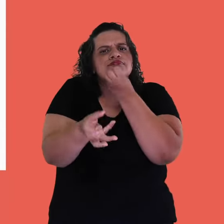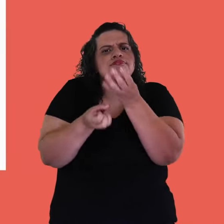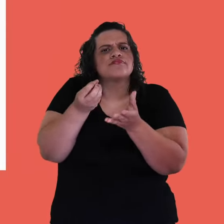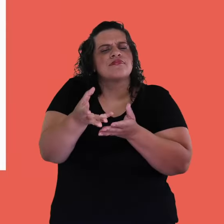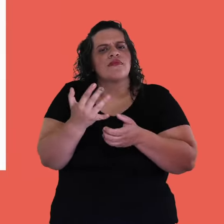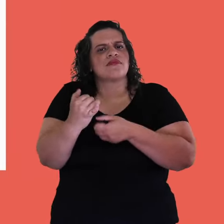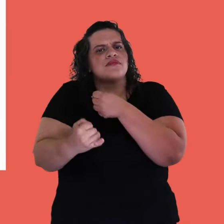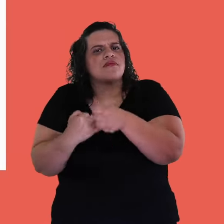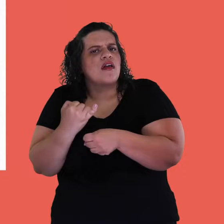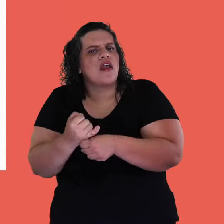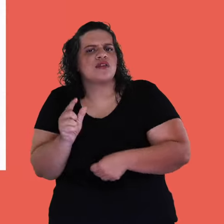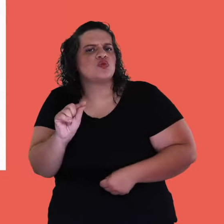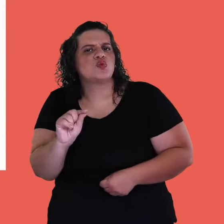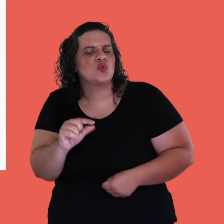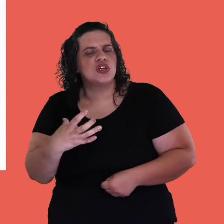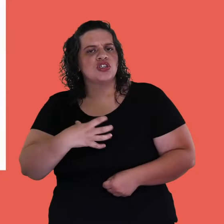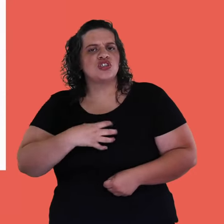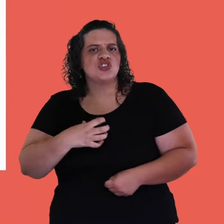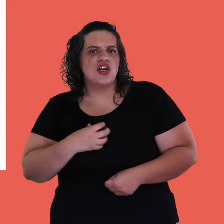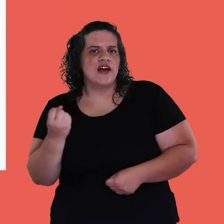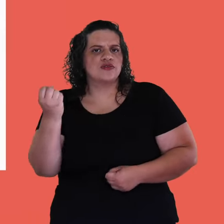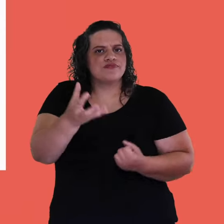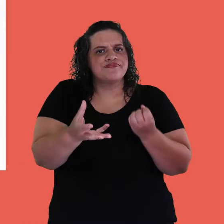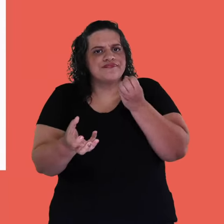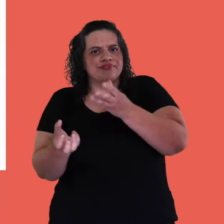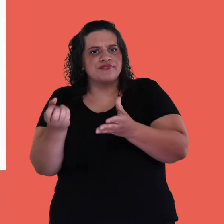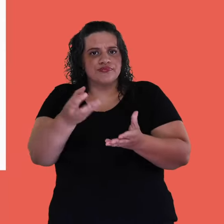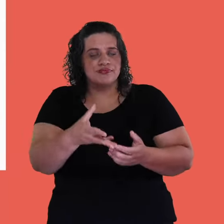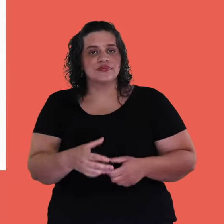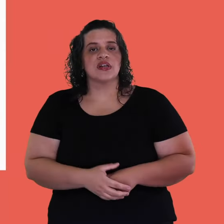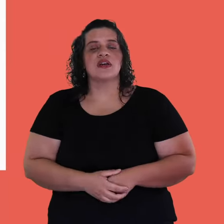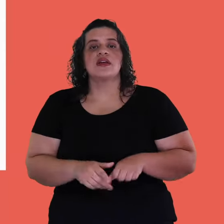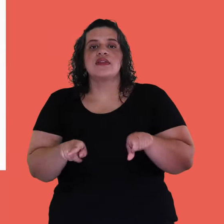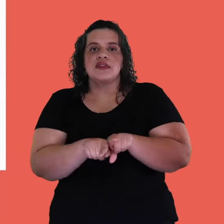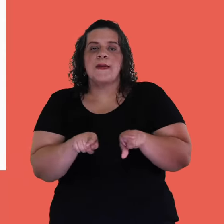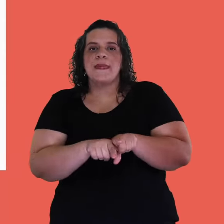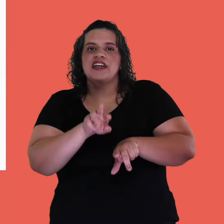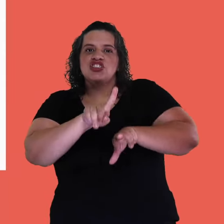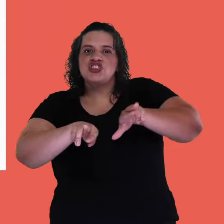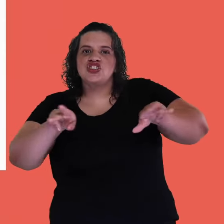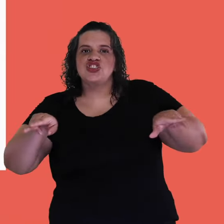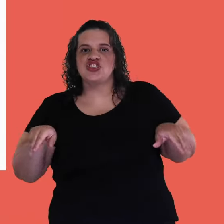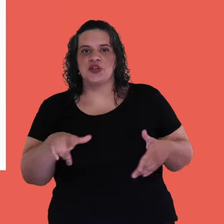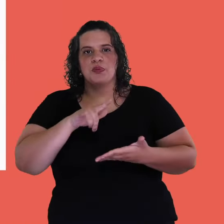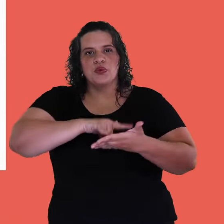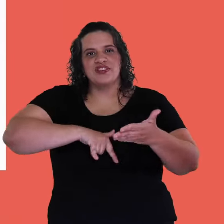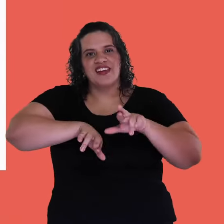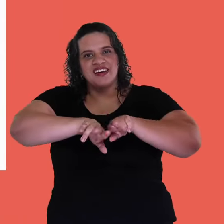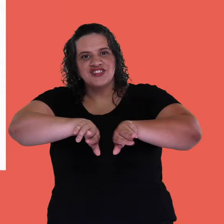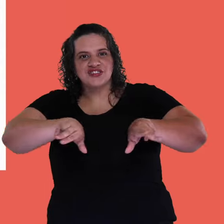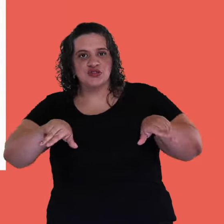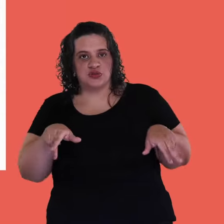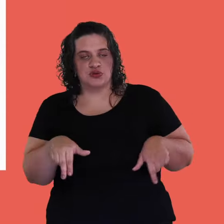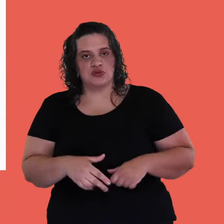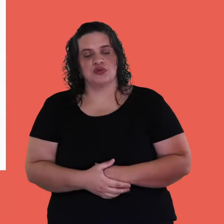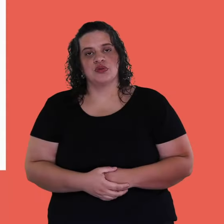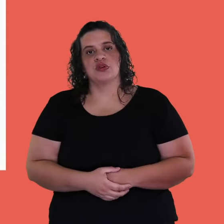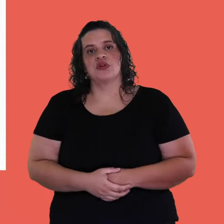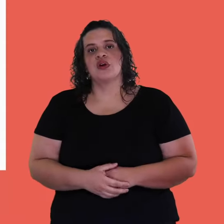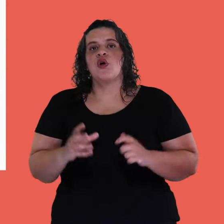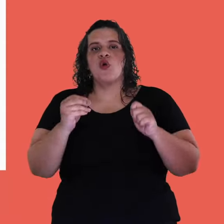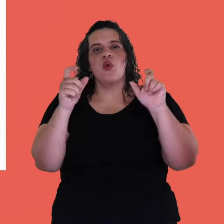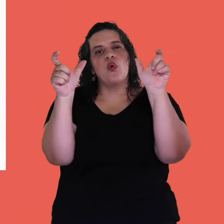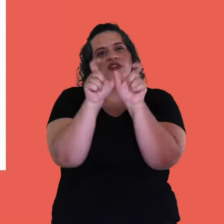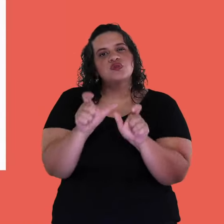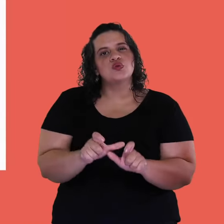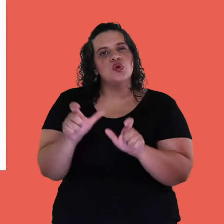estão falando na internet, a forma que elas estão falando, mas os gêneros que existem dentro dele. Como gênero, nesse